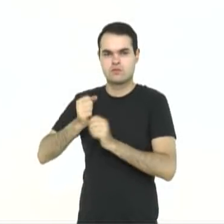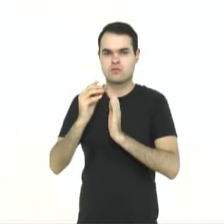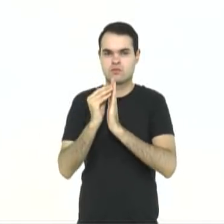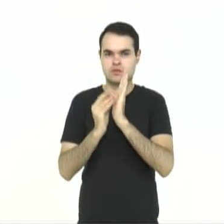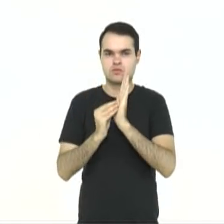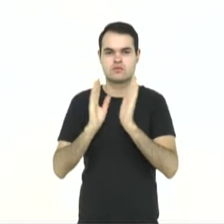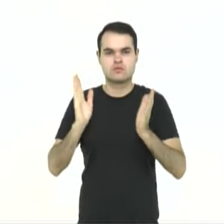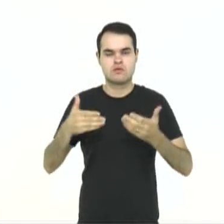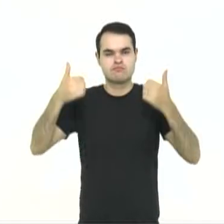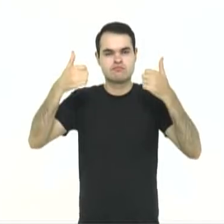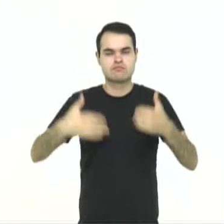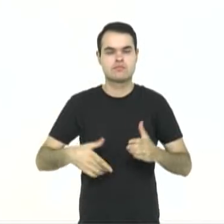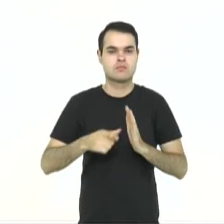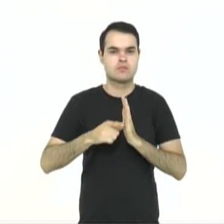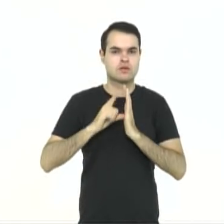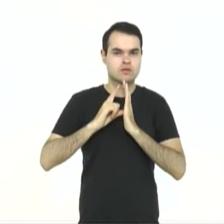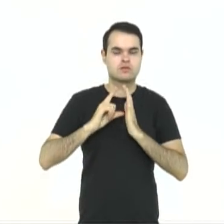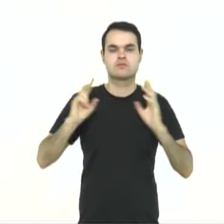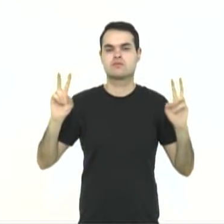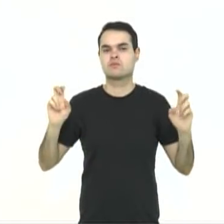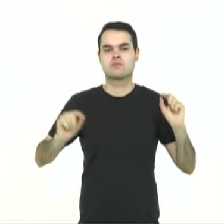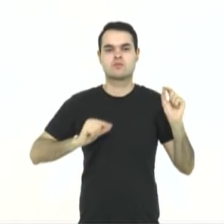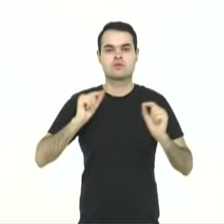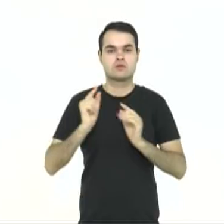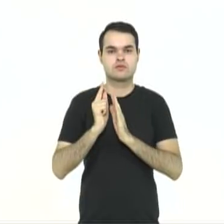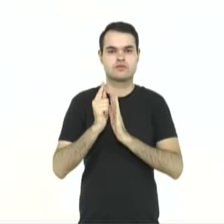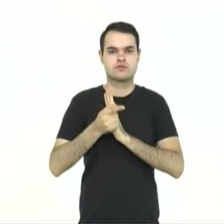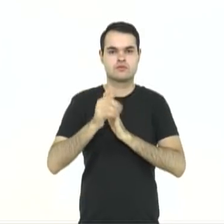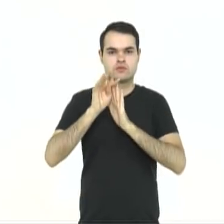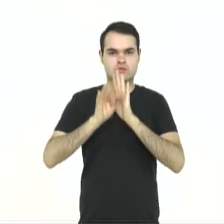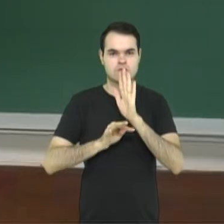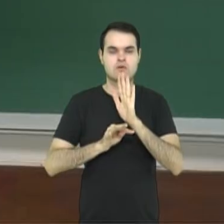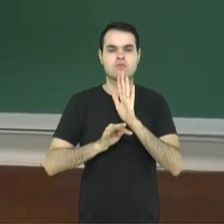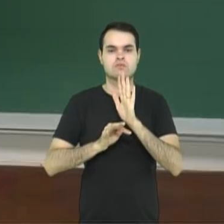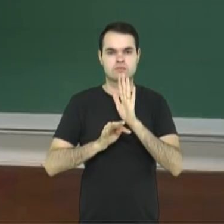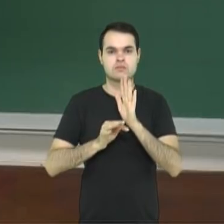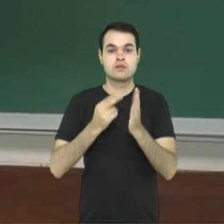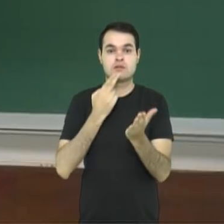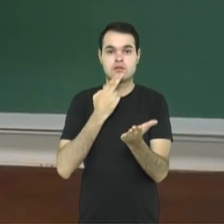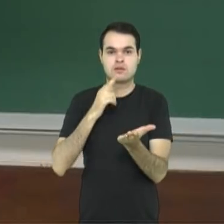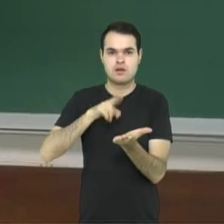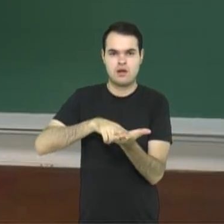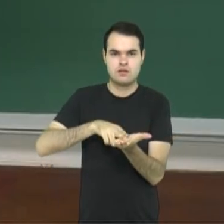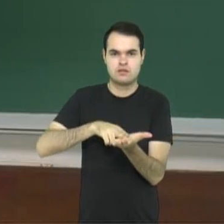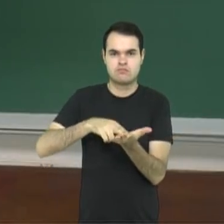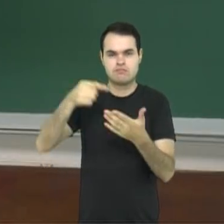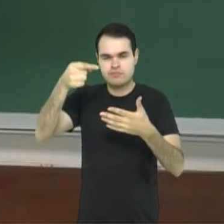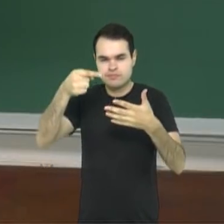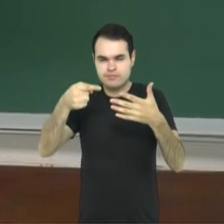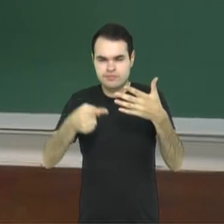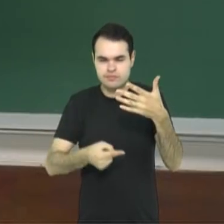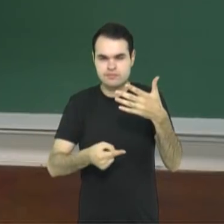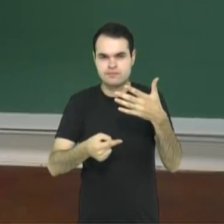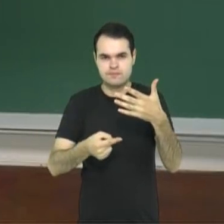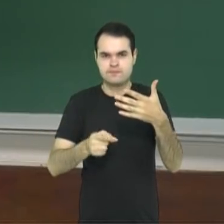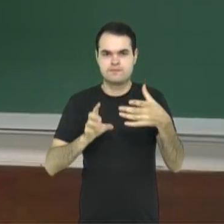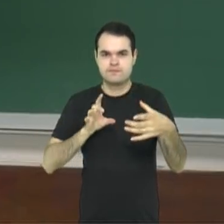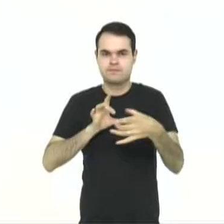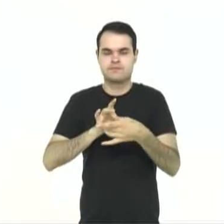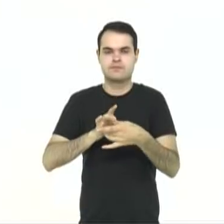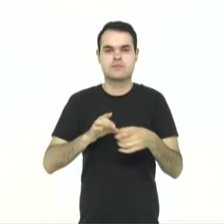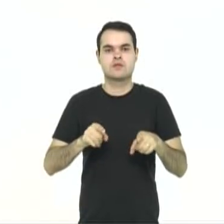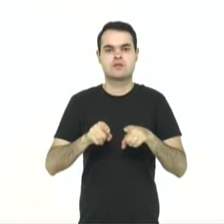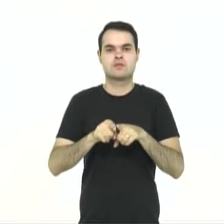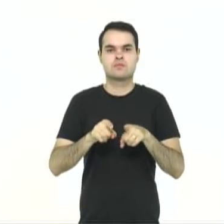anteriormente, com relação ao gênero textual carta e seus elementos composicionais, certo? Também